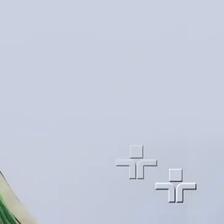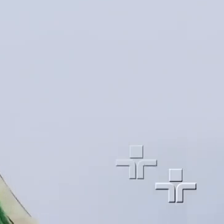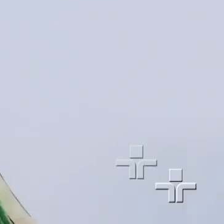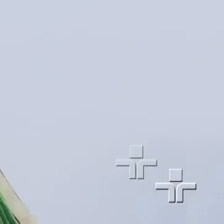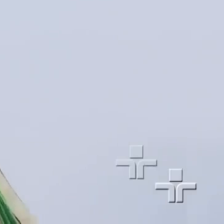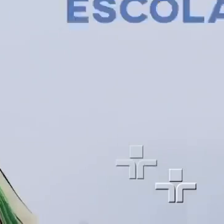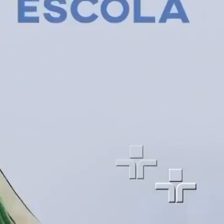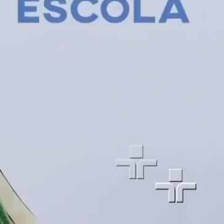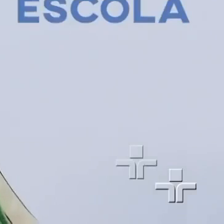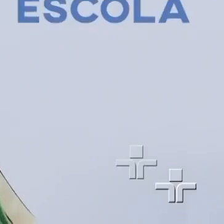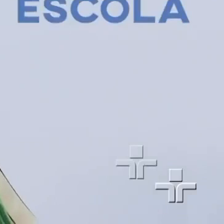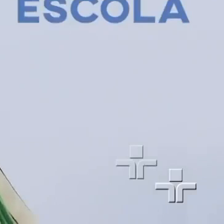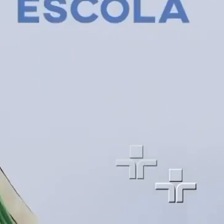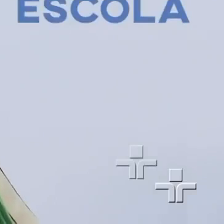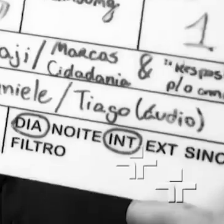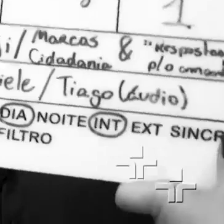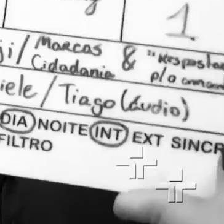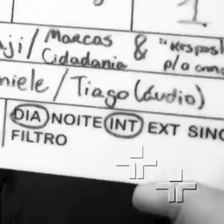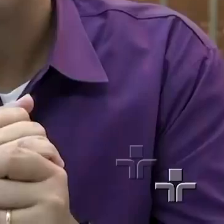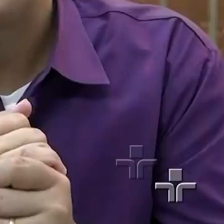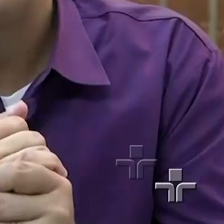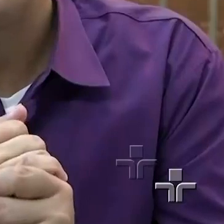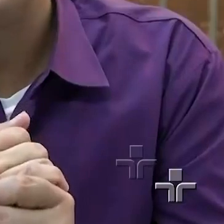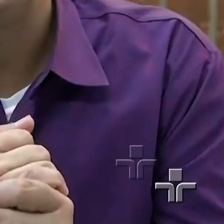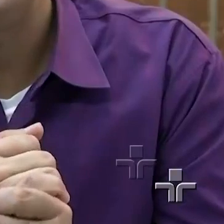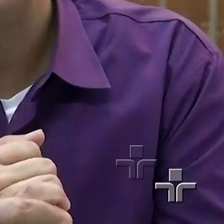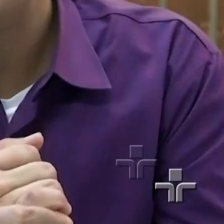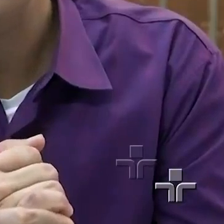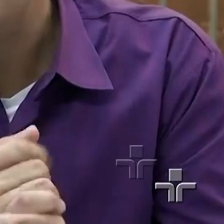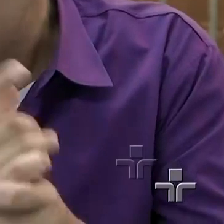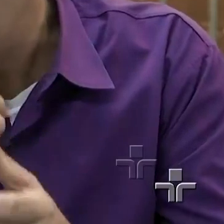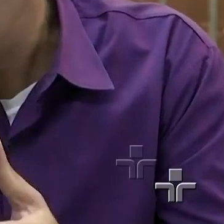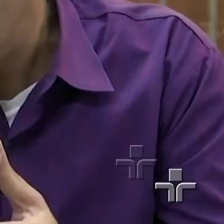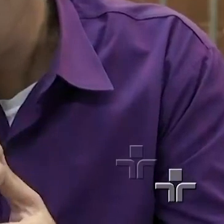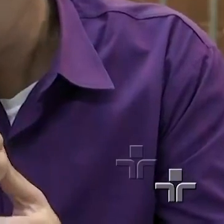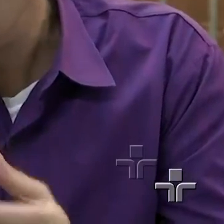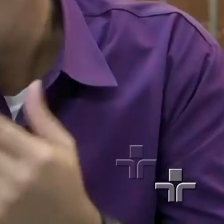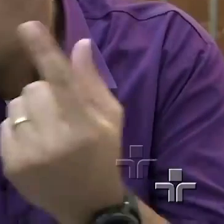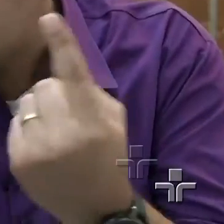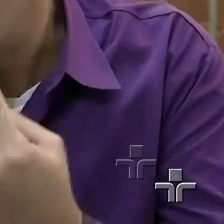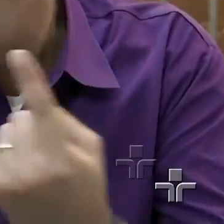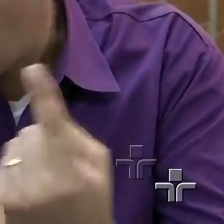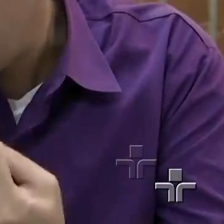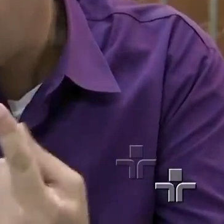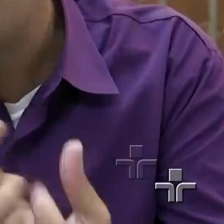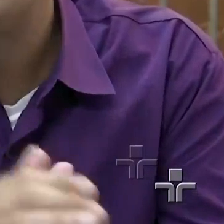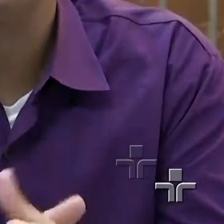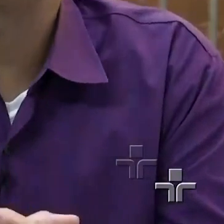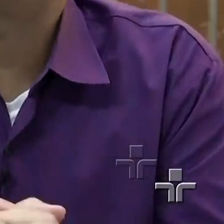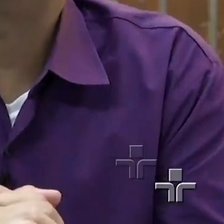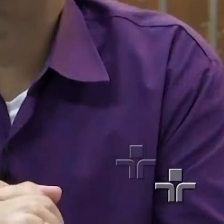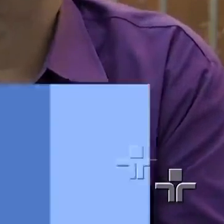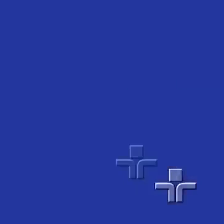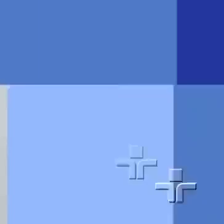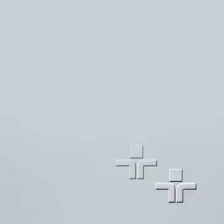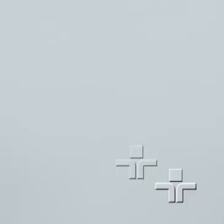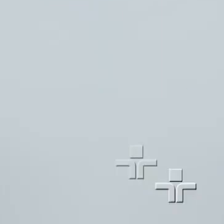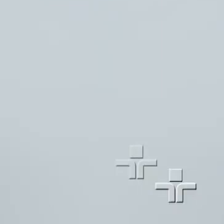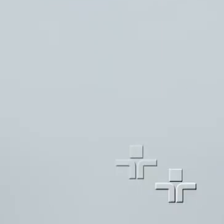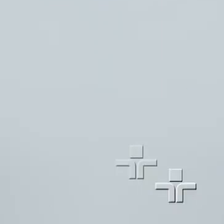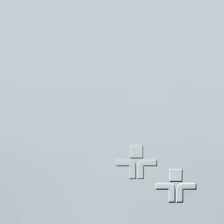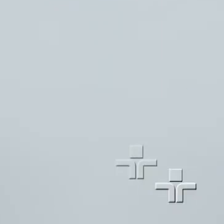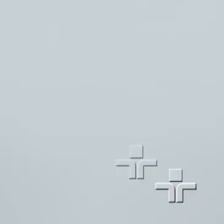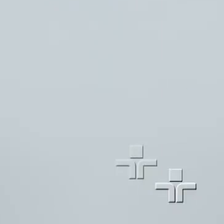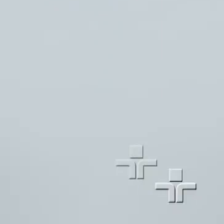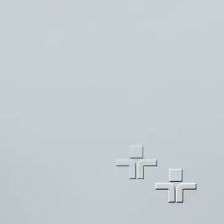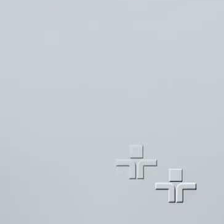1.600.000 jovens que estão fora da escola. É um exercício de cidadania que todos nós deveríamos praticar. Se a gente